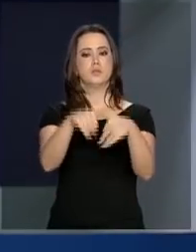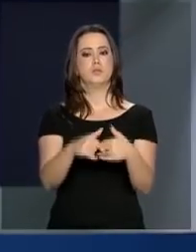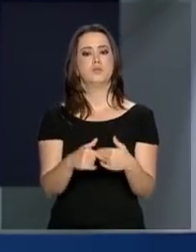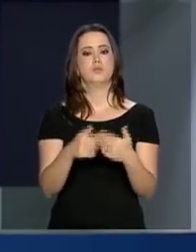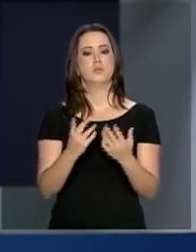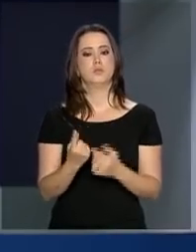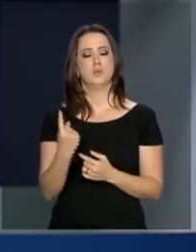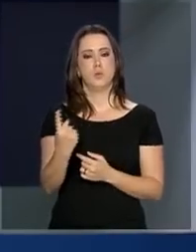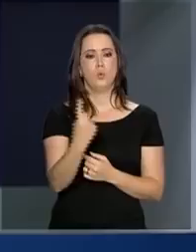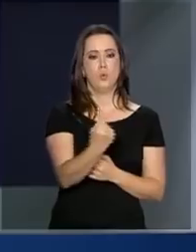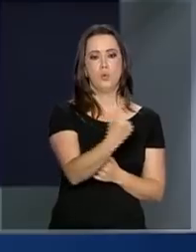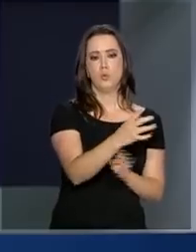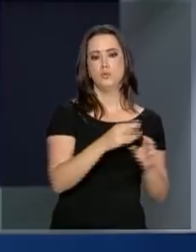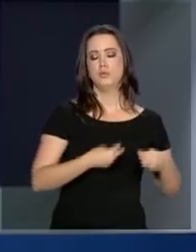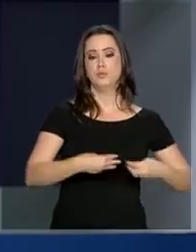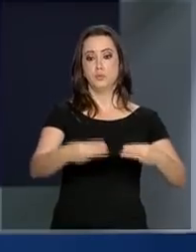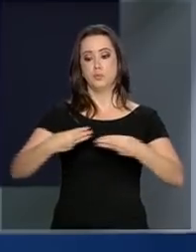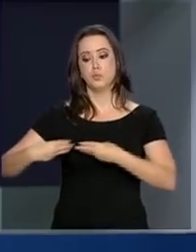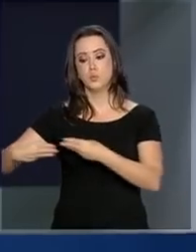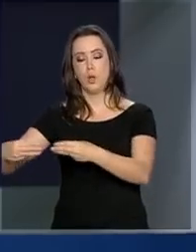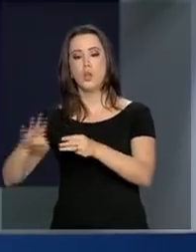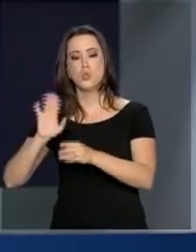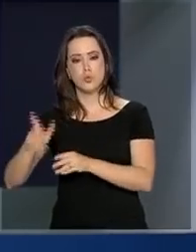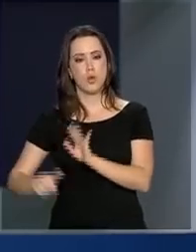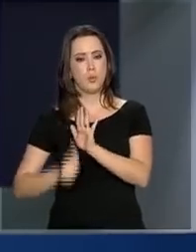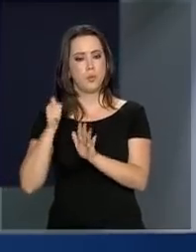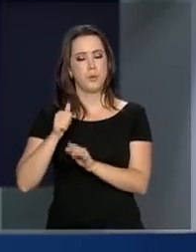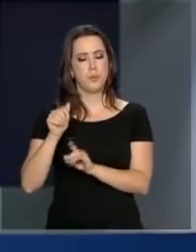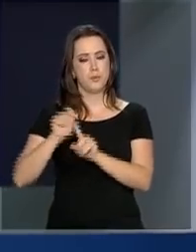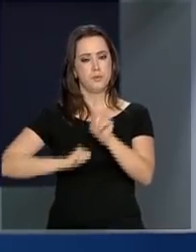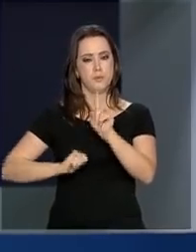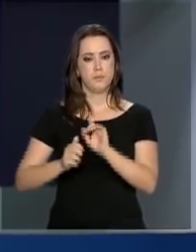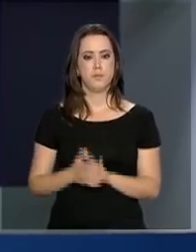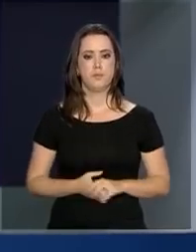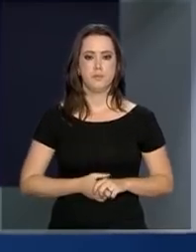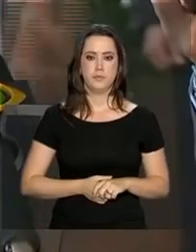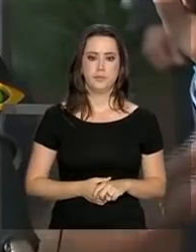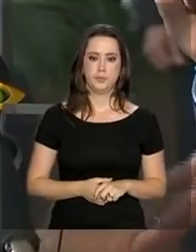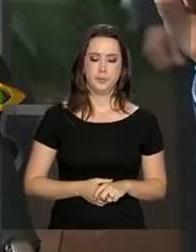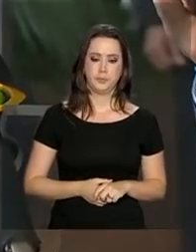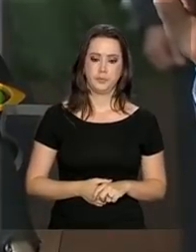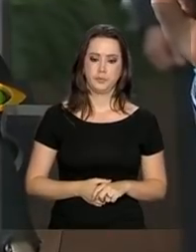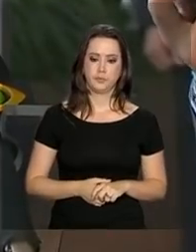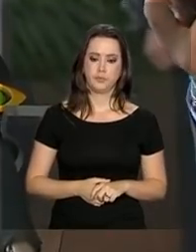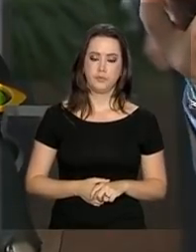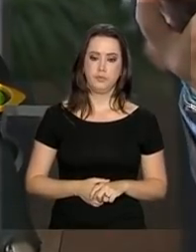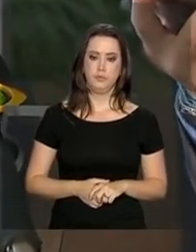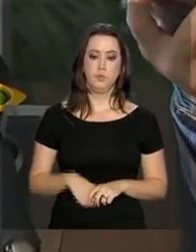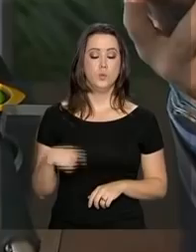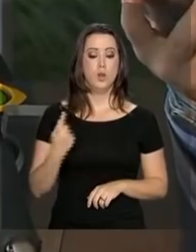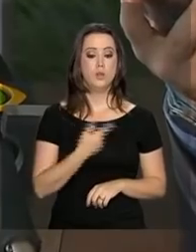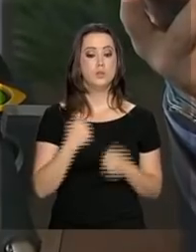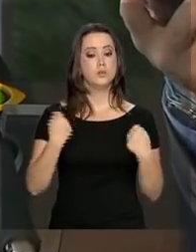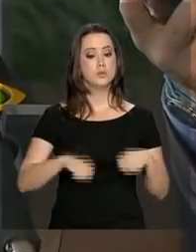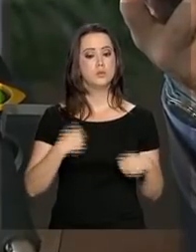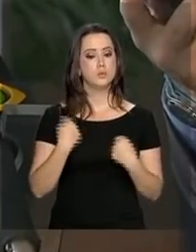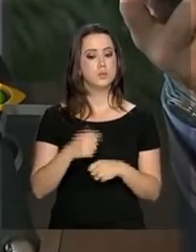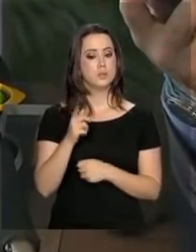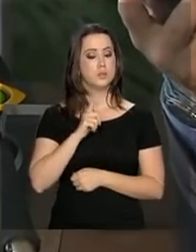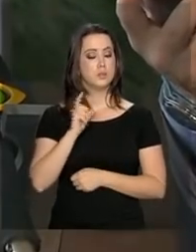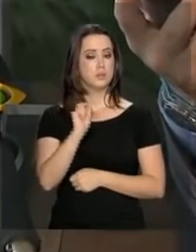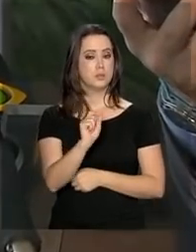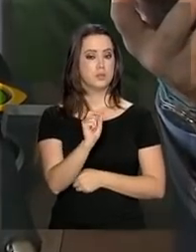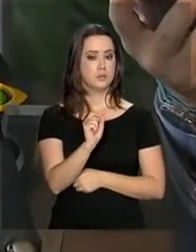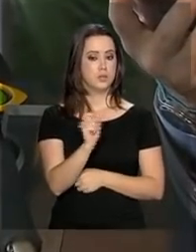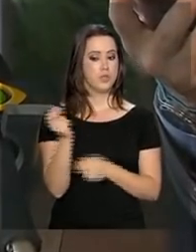com cada pasta já no primeiro mês do governo nós precisamos ter que fazer